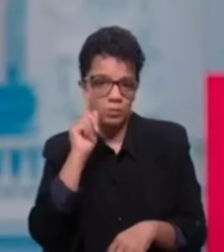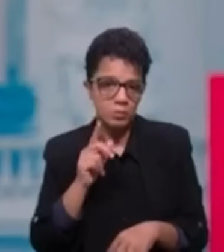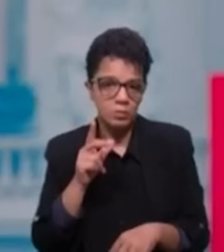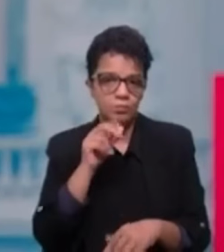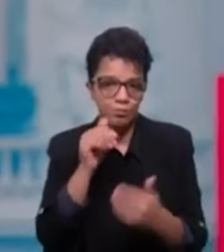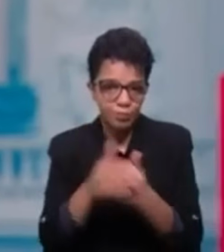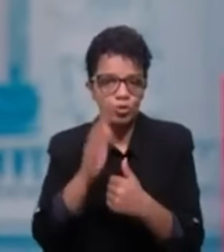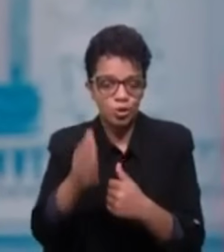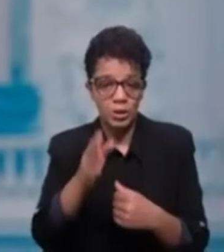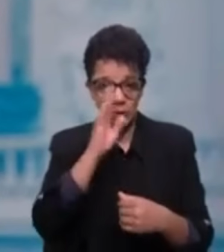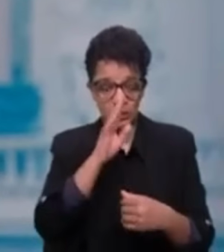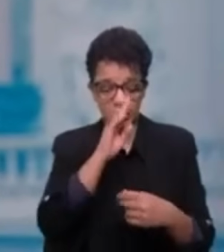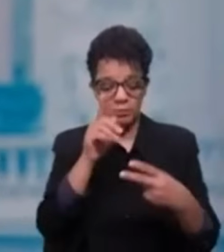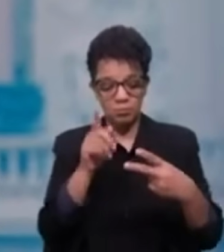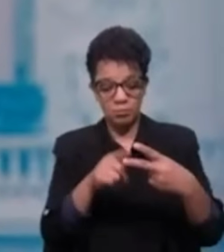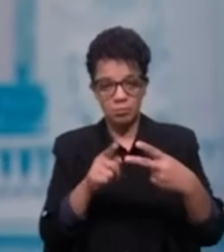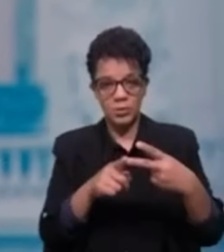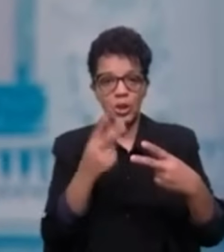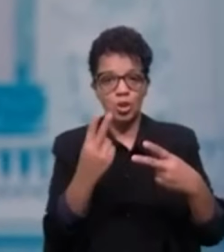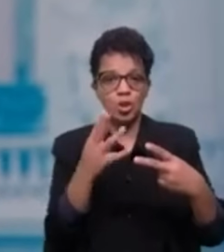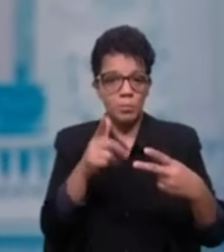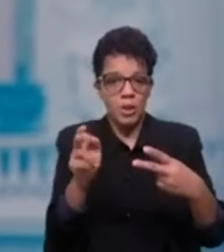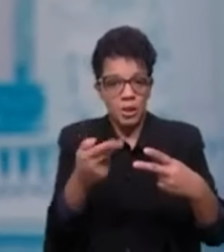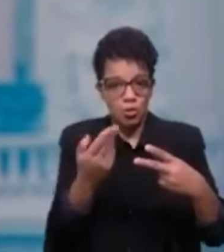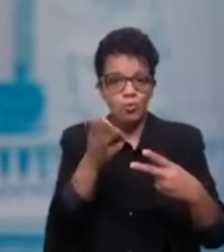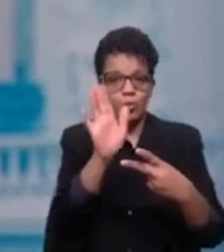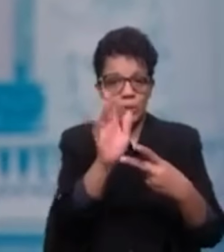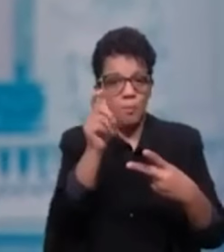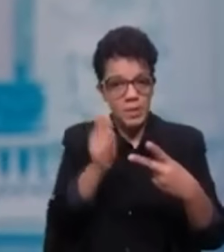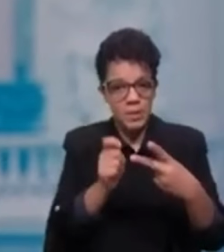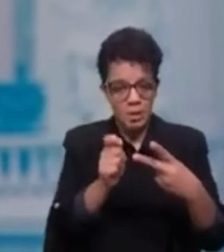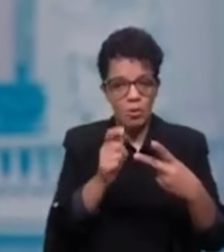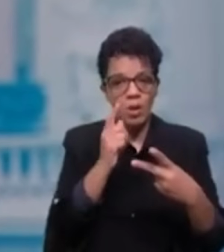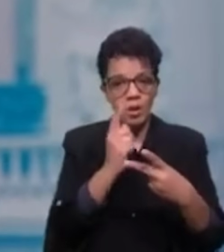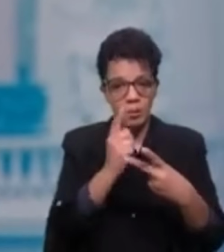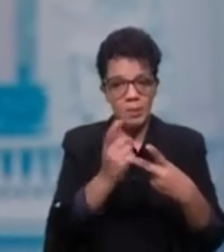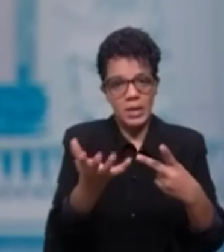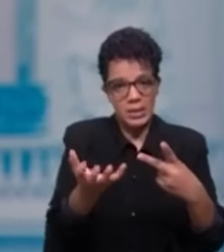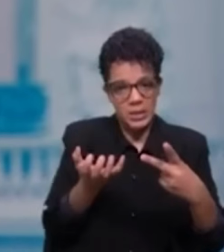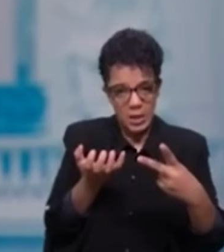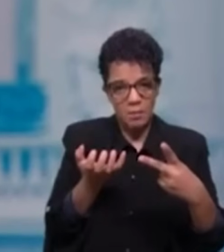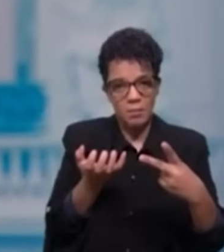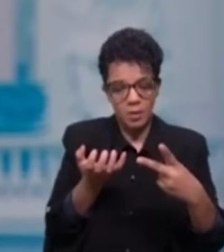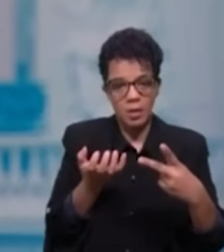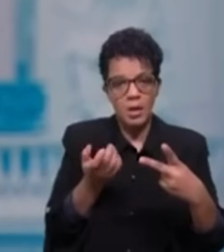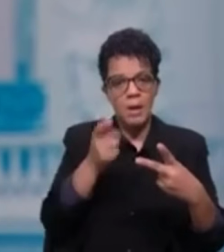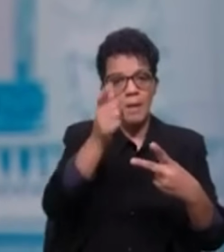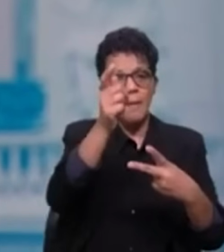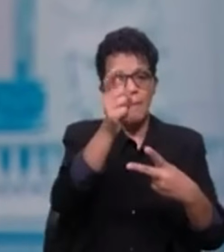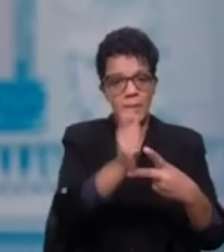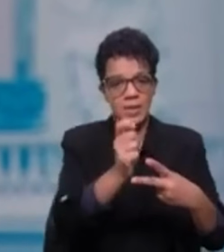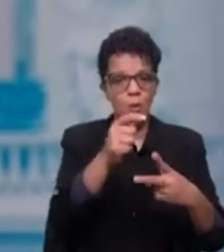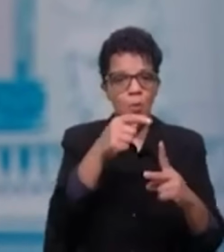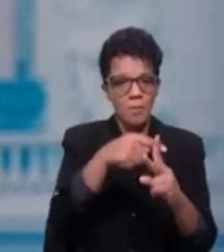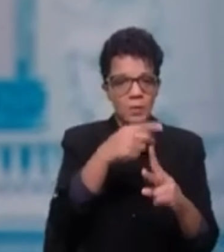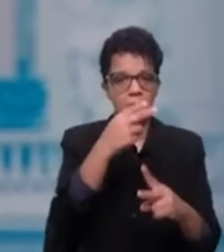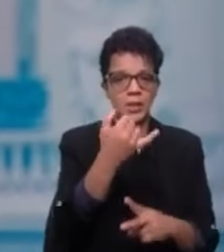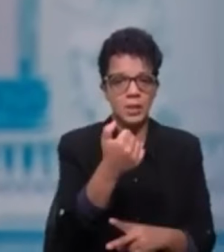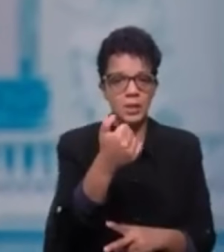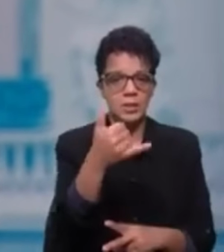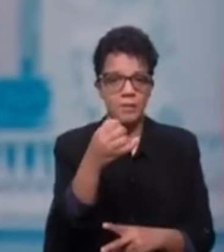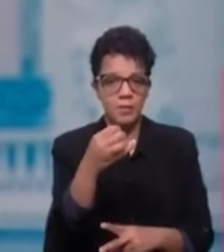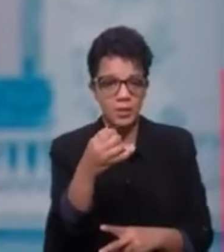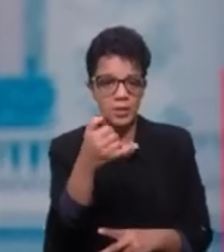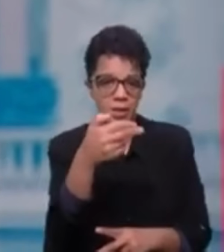tiver essa pensão de valor de 2000 € por exemplo vai receber na mesma um aumento da sua pensão mínima de 520